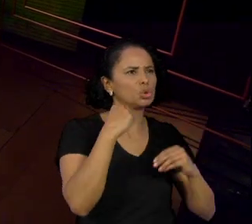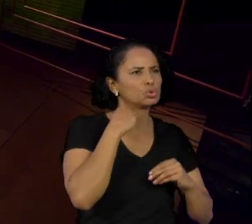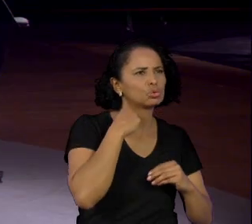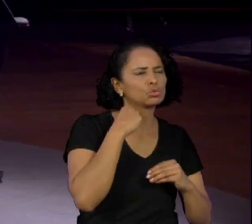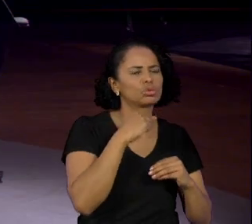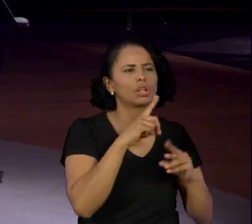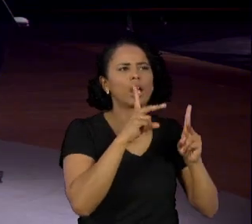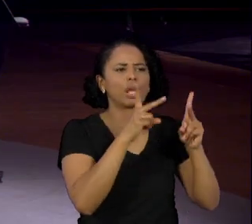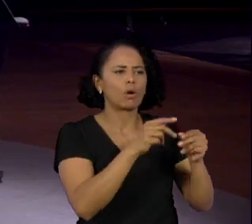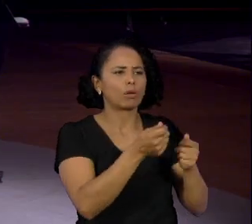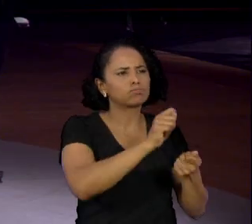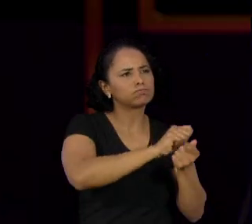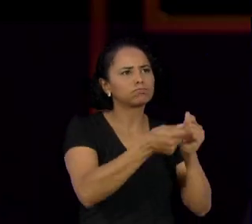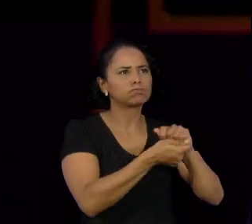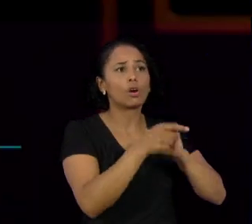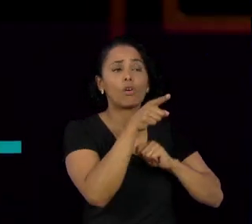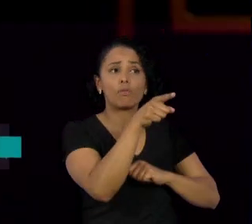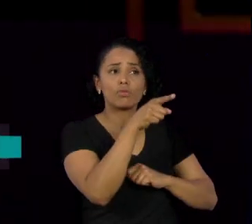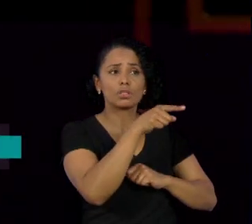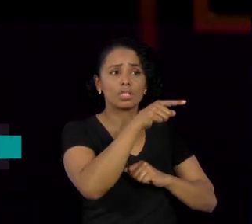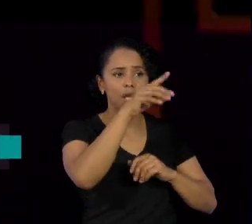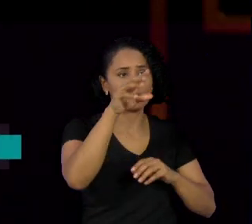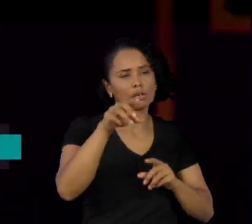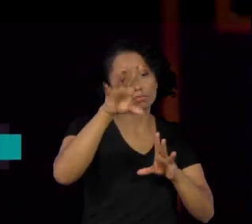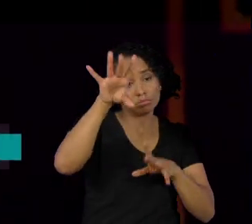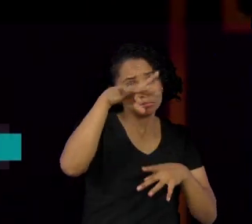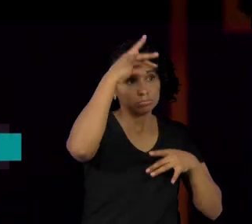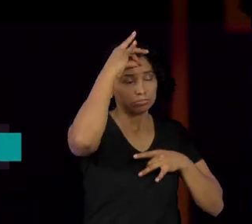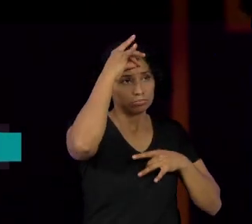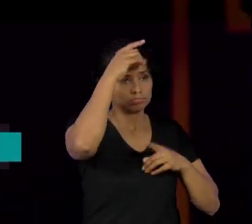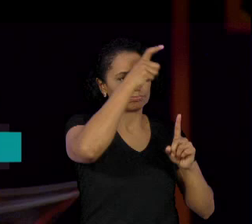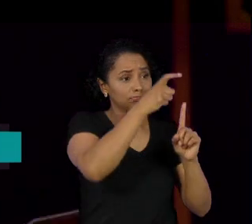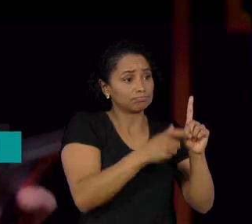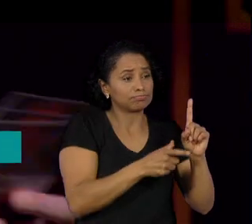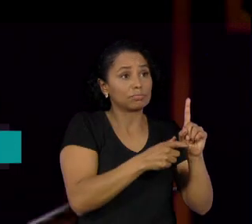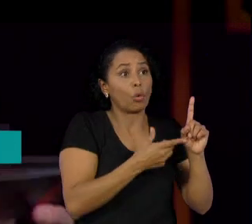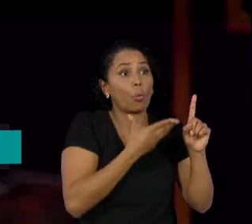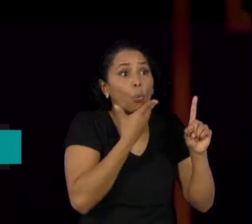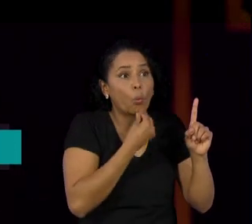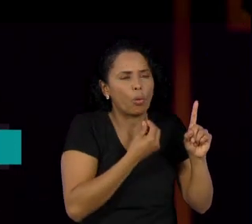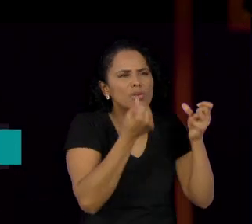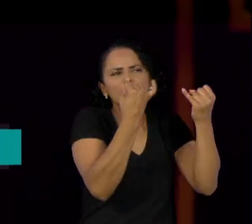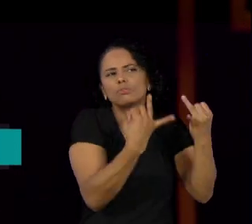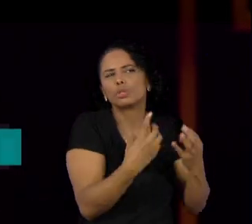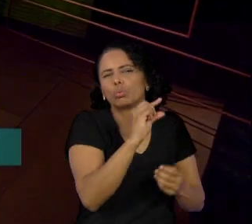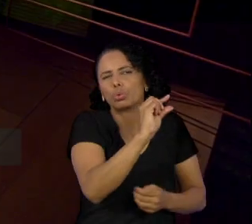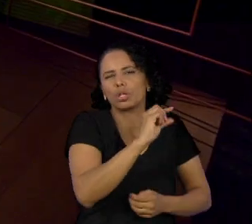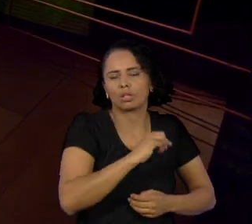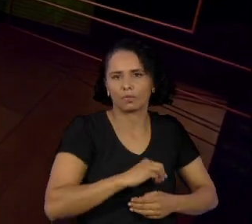uma garota que no texto, originalmente, era um homem. Fala um pouco sobre esse trabalho.